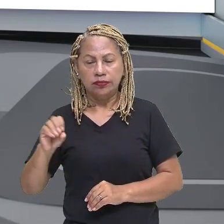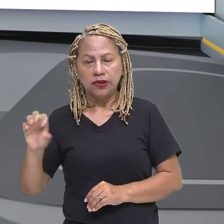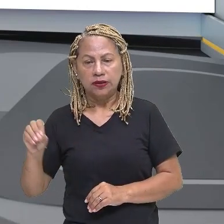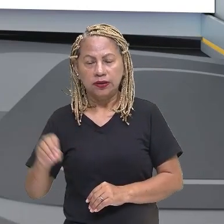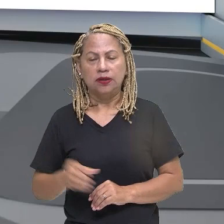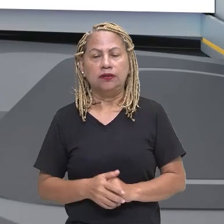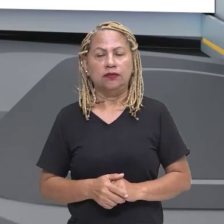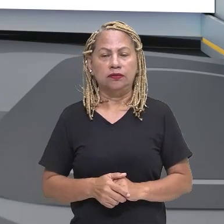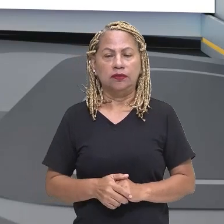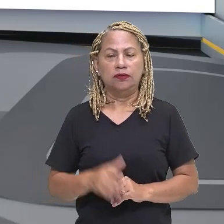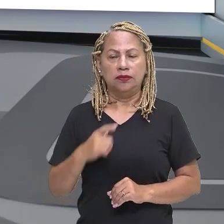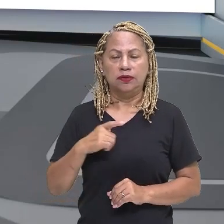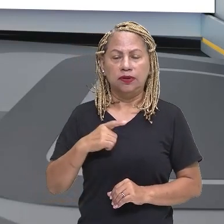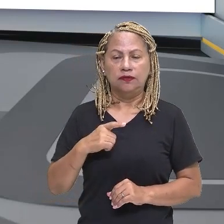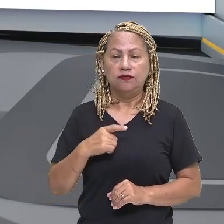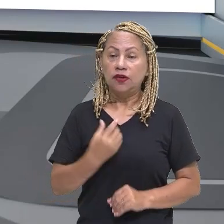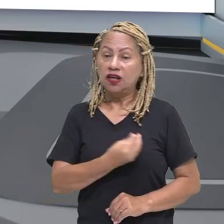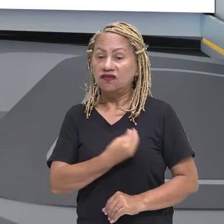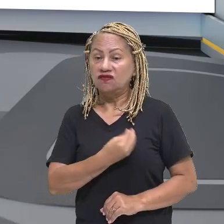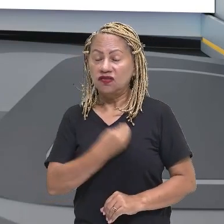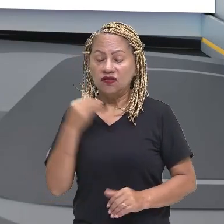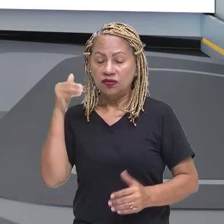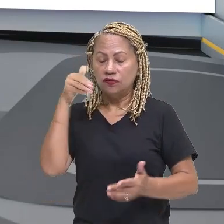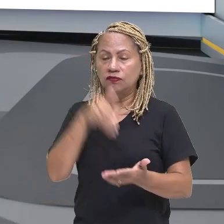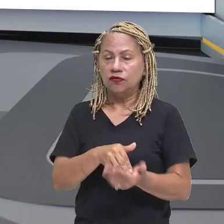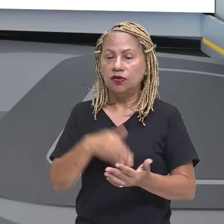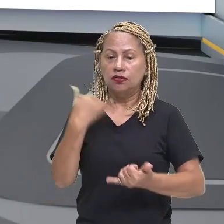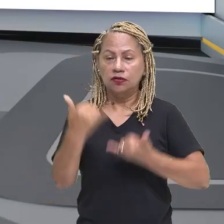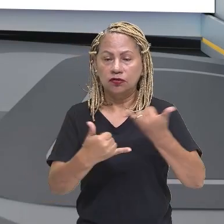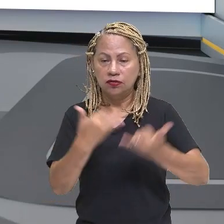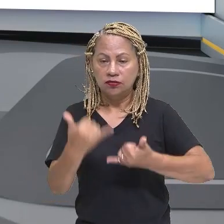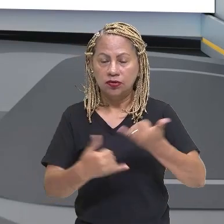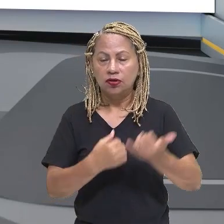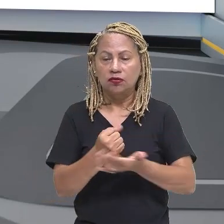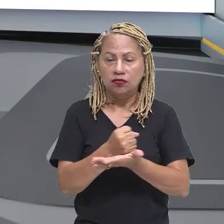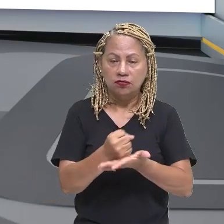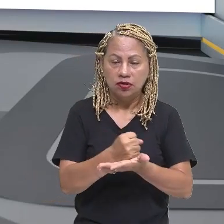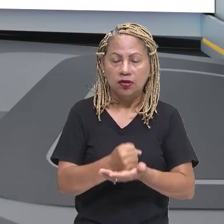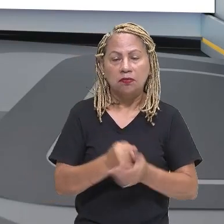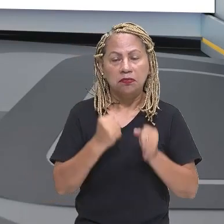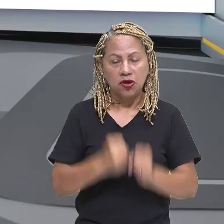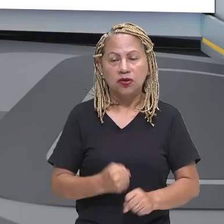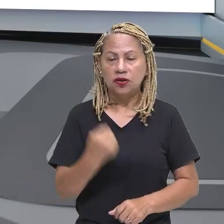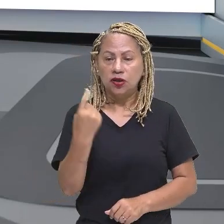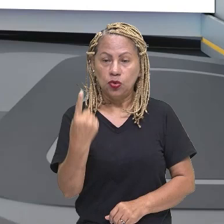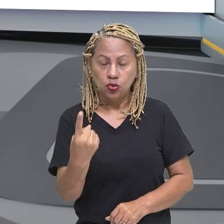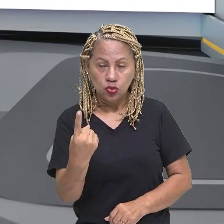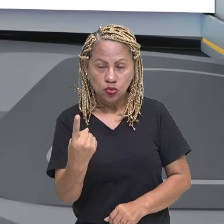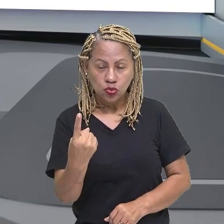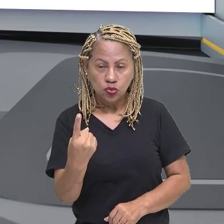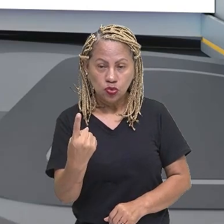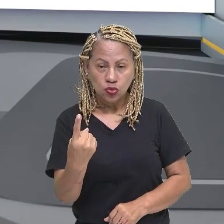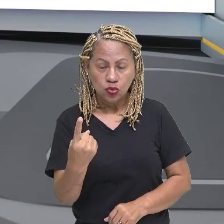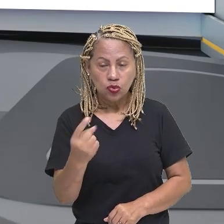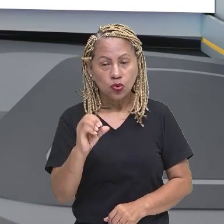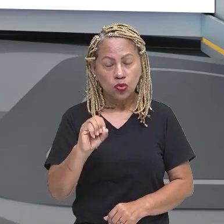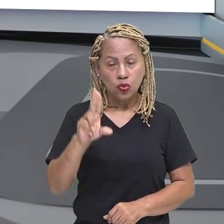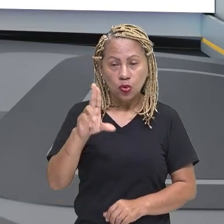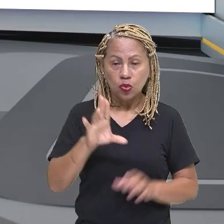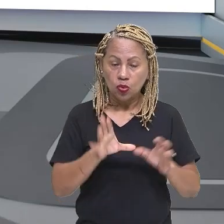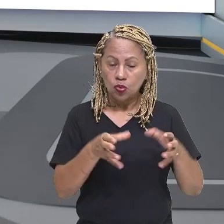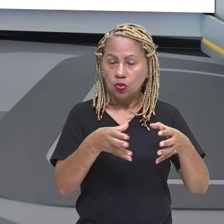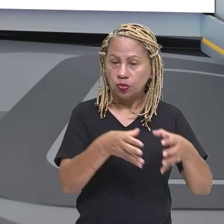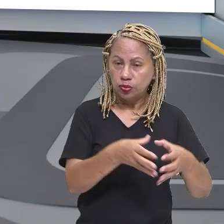localizados, sobreviver até o final. Pode ser apenas um ou uma equipe. Tá? O